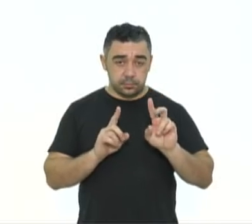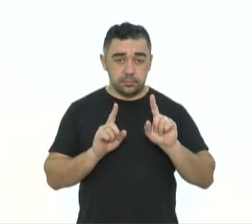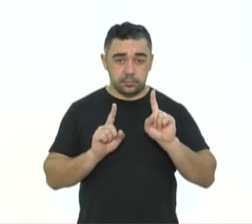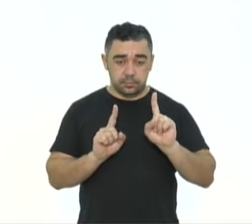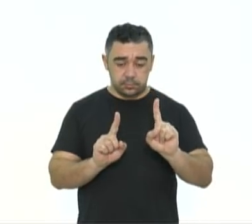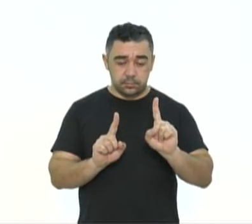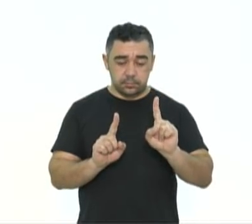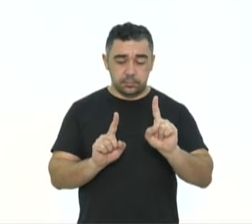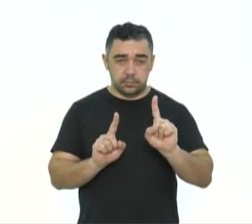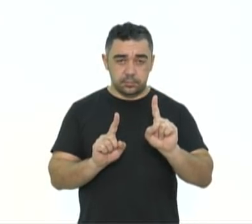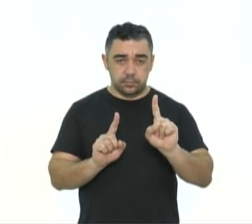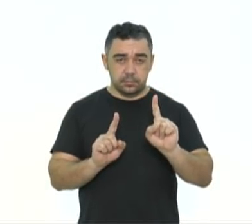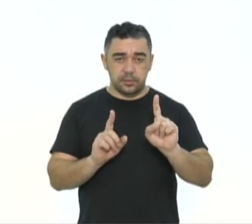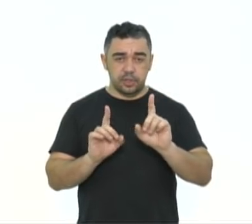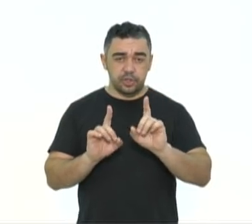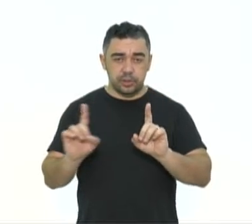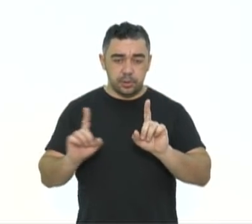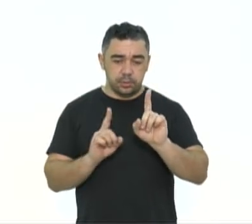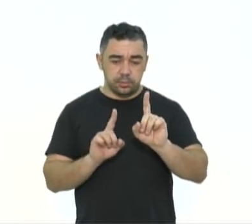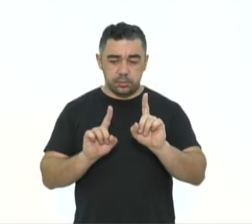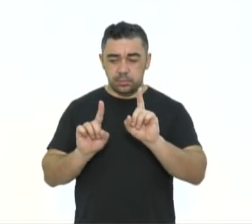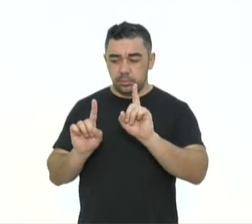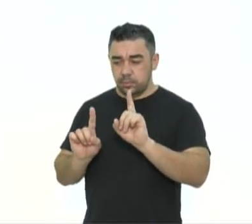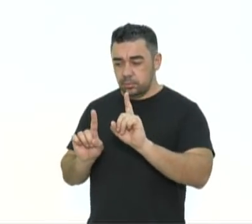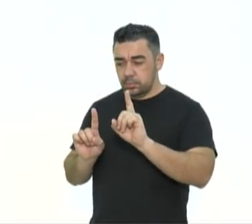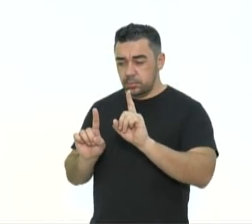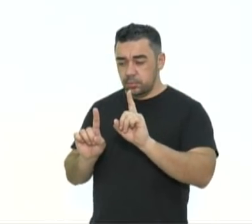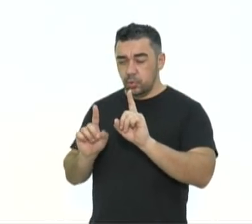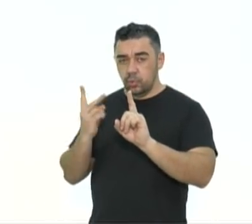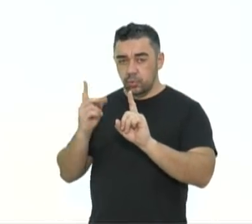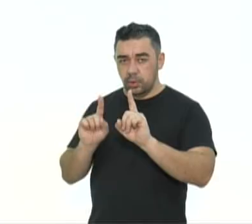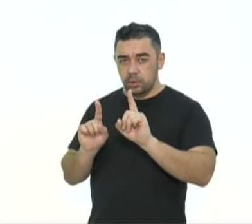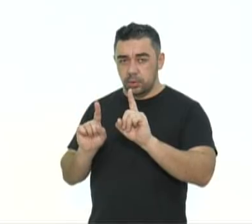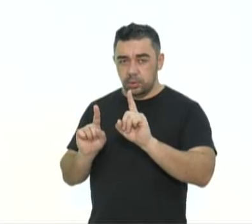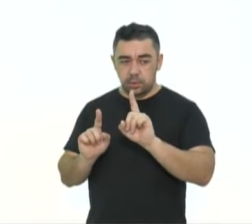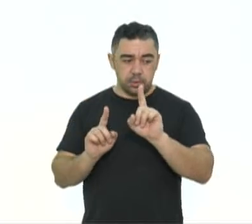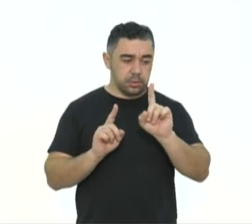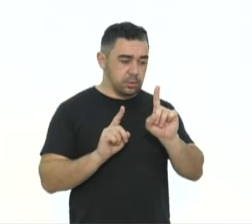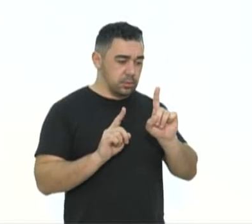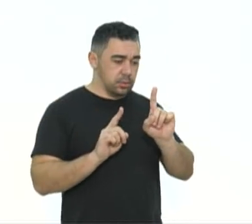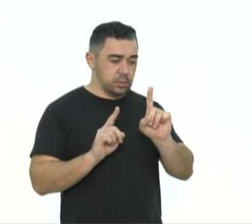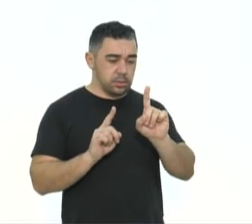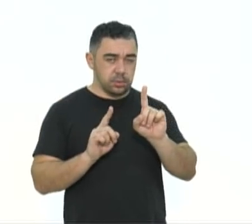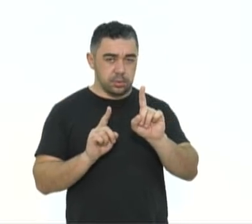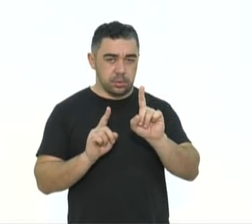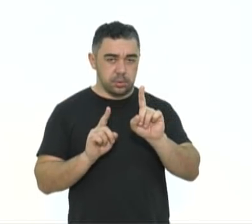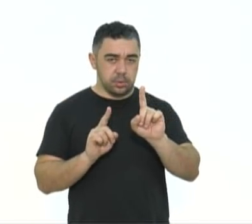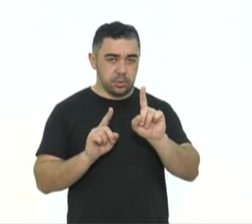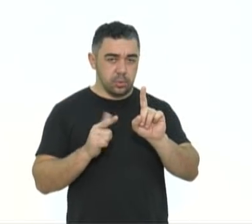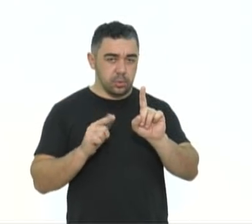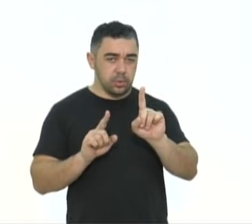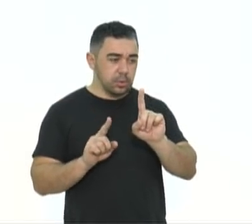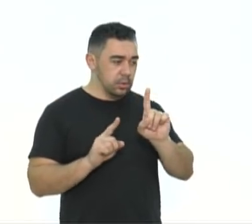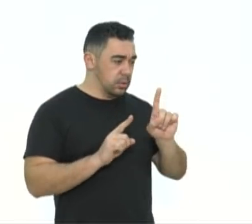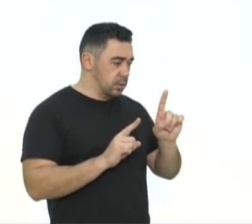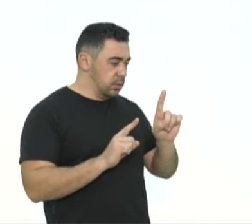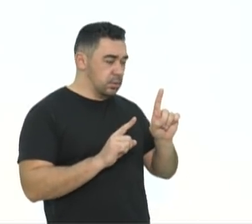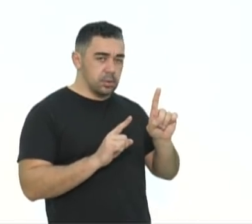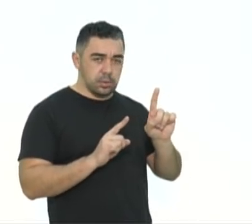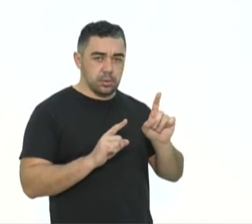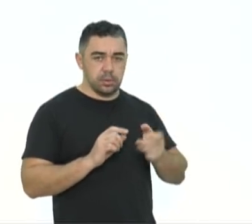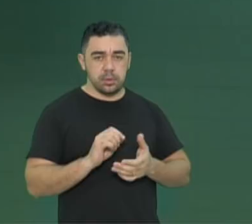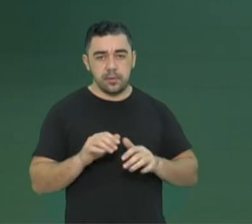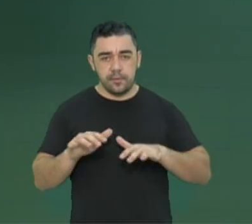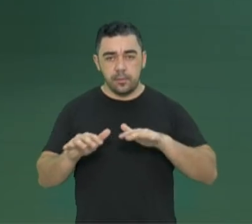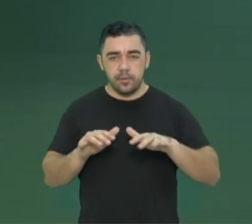lado da direita. E aí, o fotograma número 2, eu coloquei os bonecos estão colocando o rosto para frente. E o fotograma número 3, o boneco